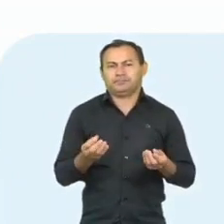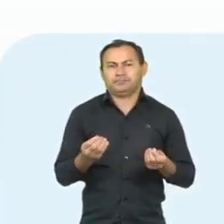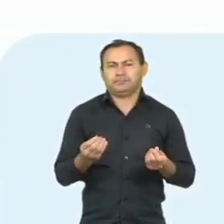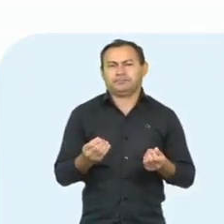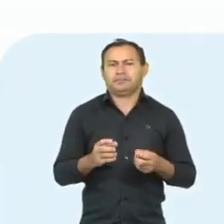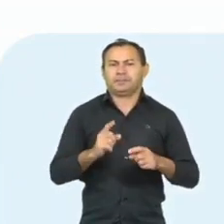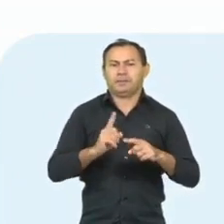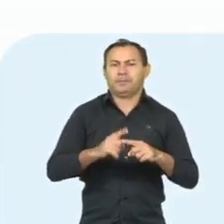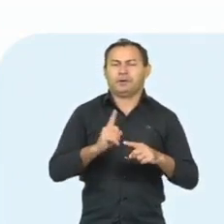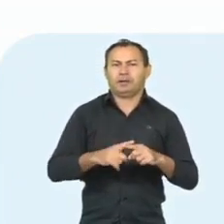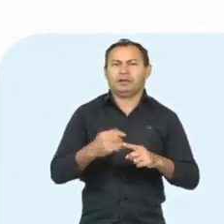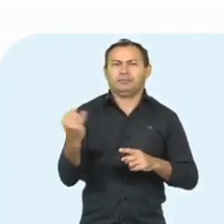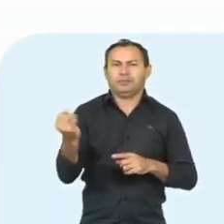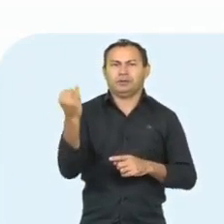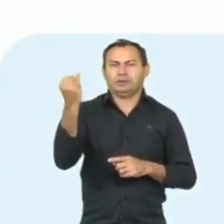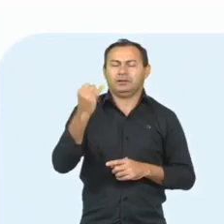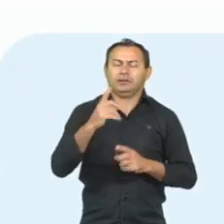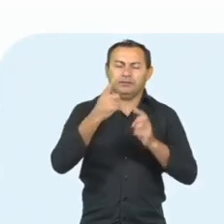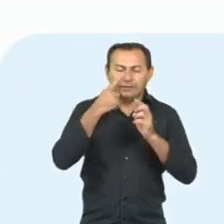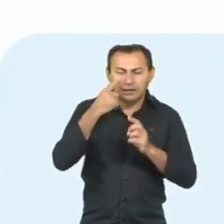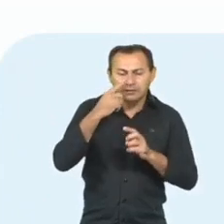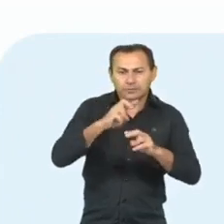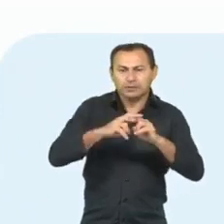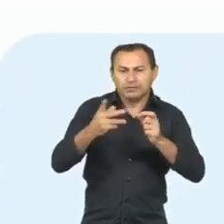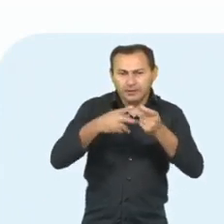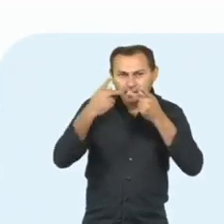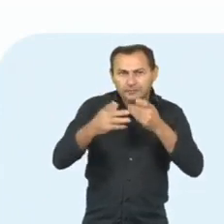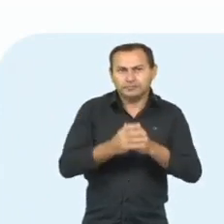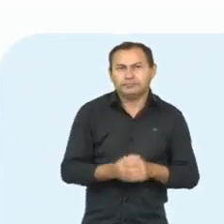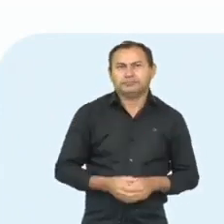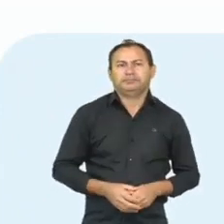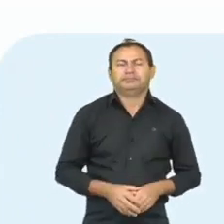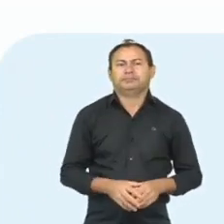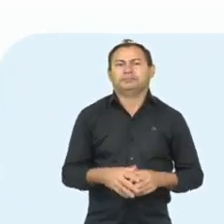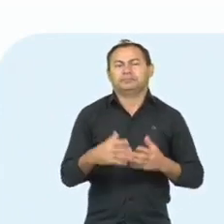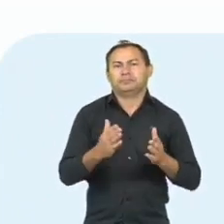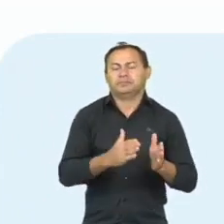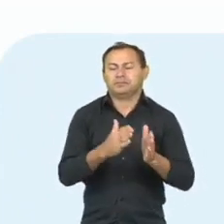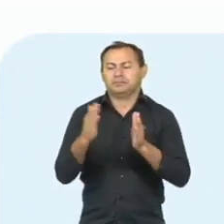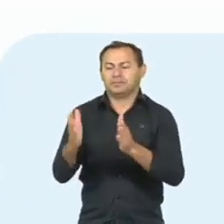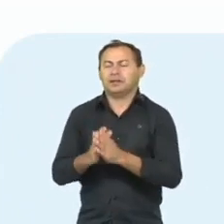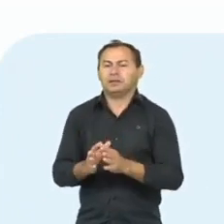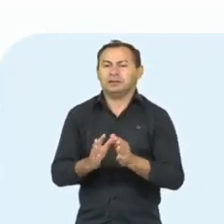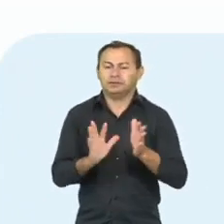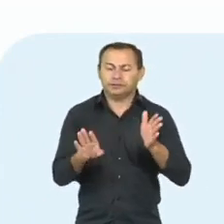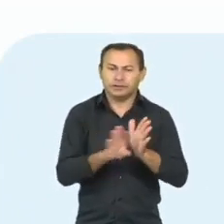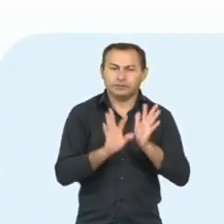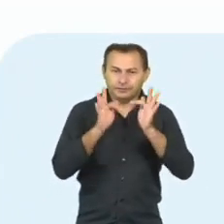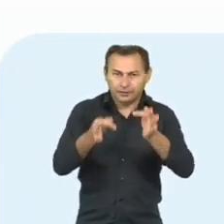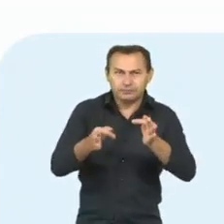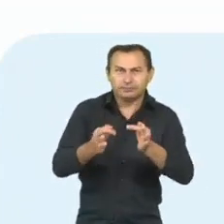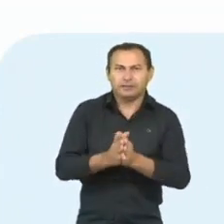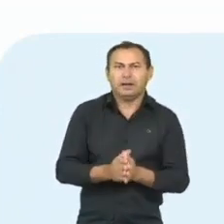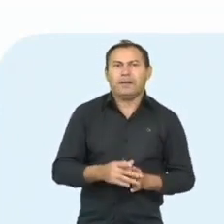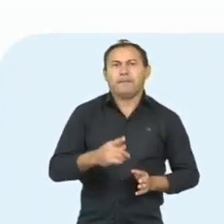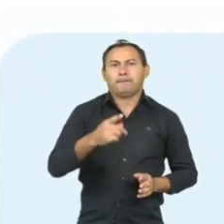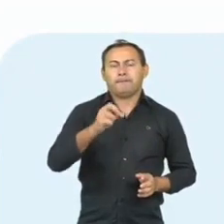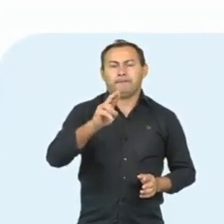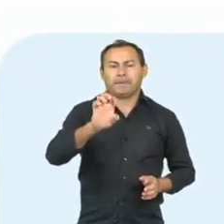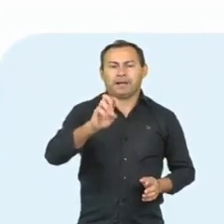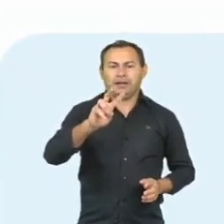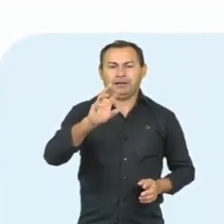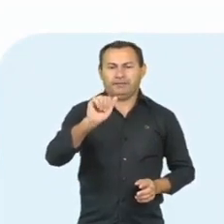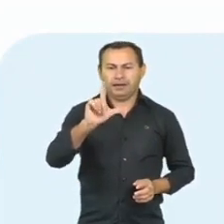por que é tão importante verificar, tudo isso foi falado. Partimos, já finalizando, para a prevalência.